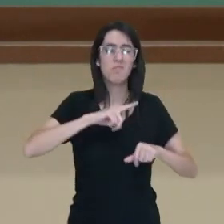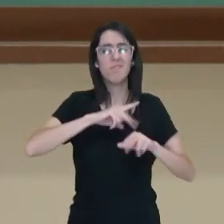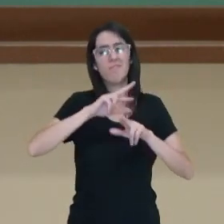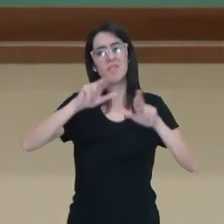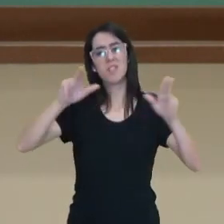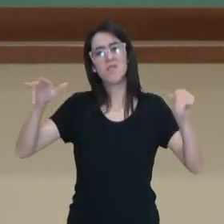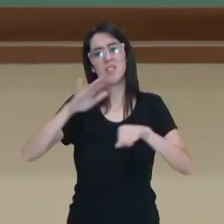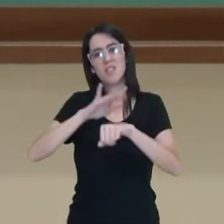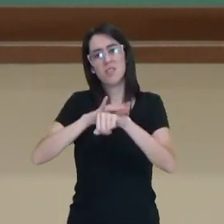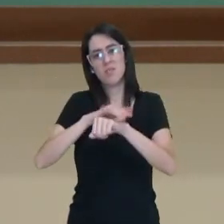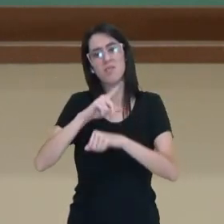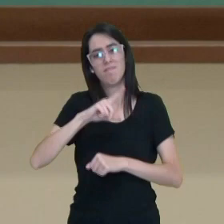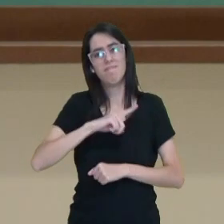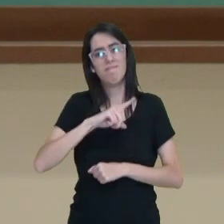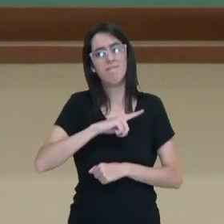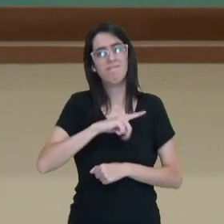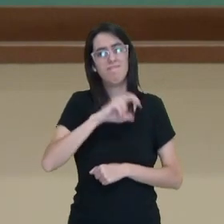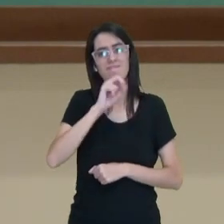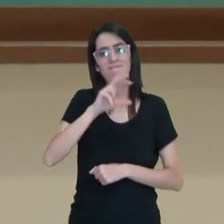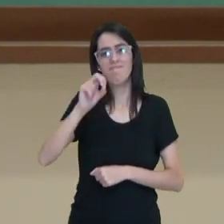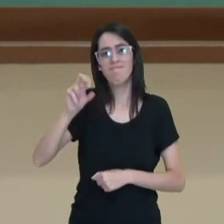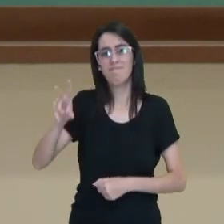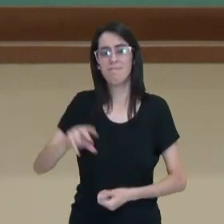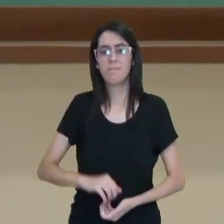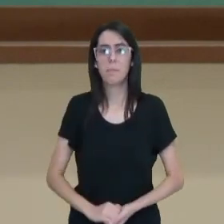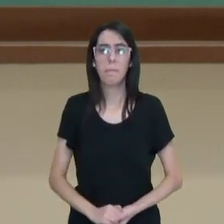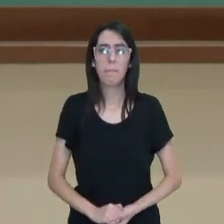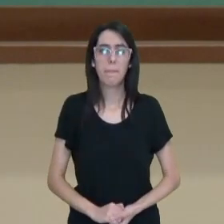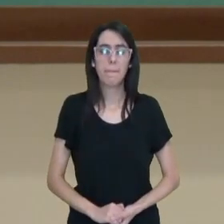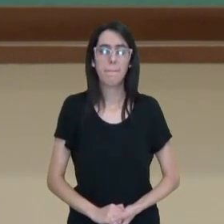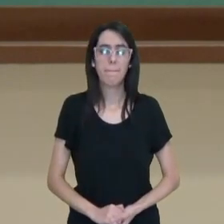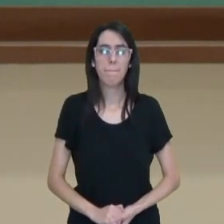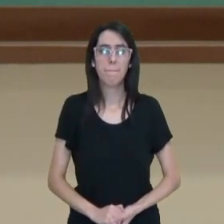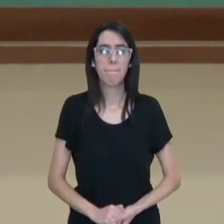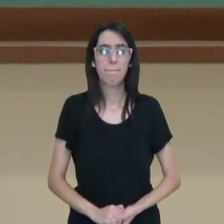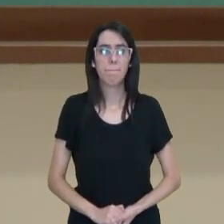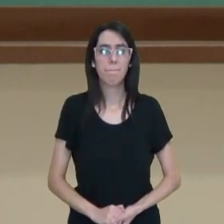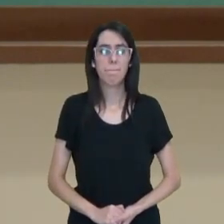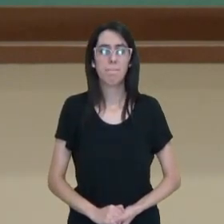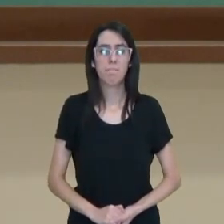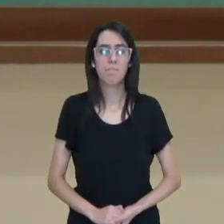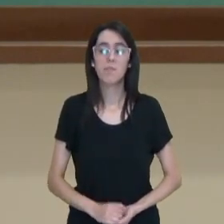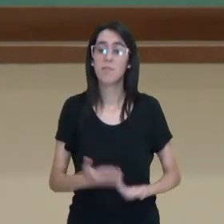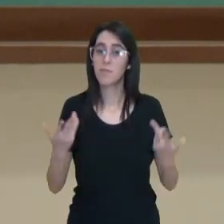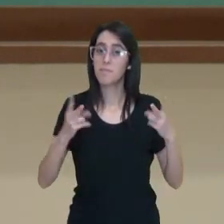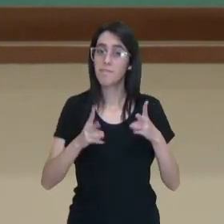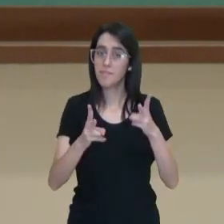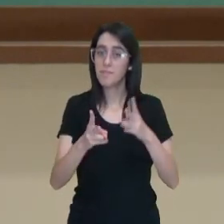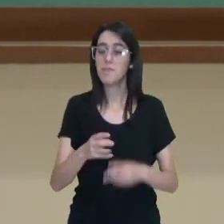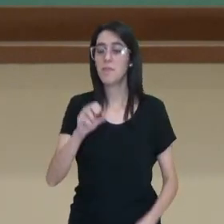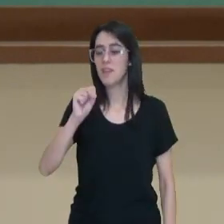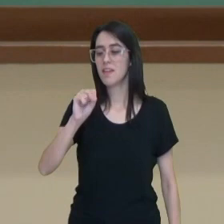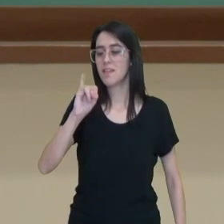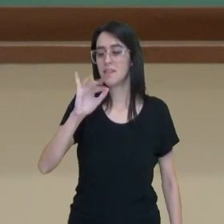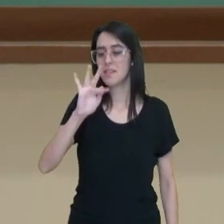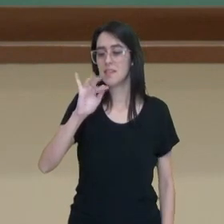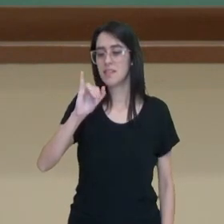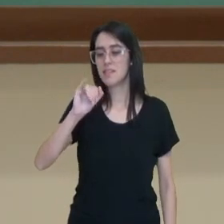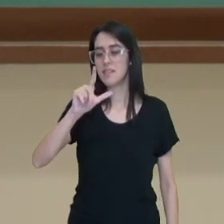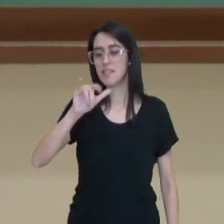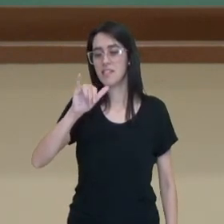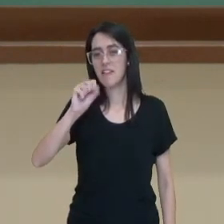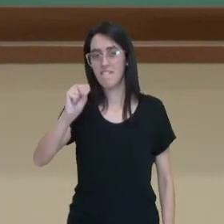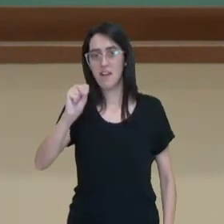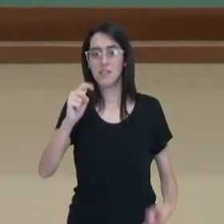doenças ali que estão afetando ao mesmo tempo, ok? Passar para frente aqui. Vamos falar sobre a segunda,